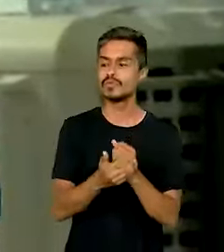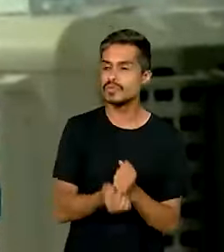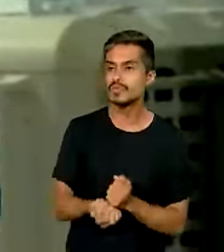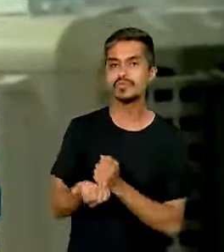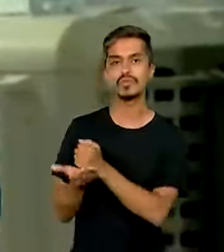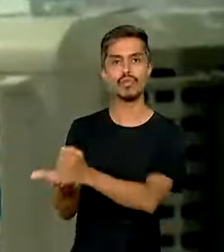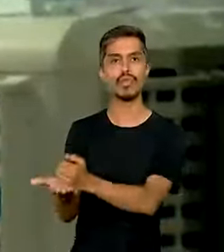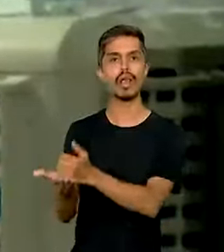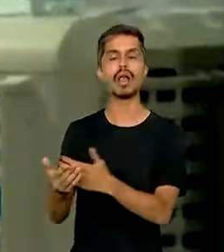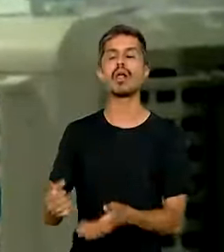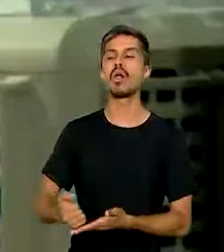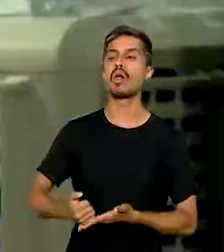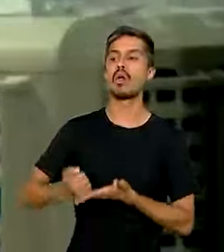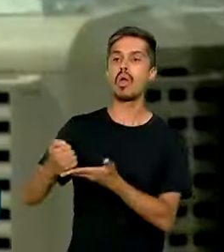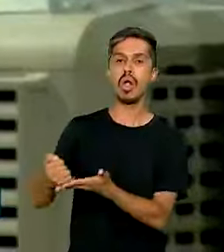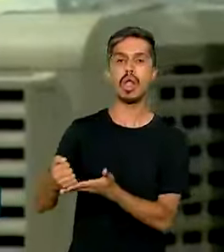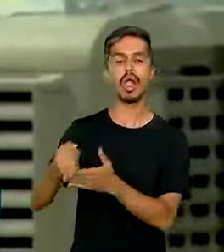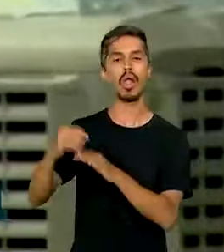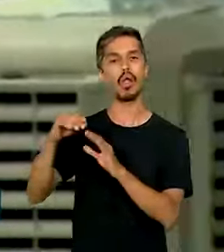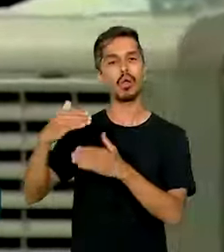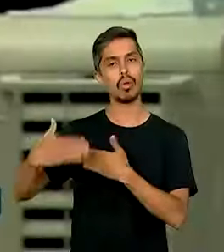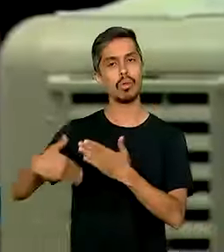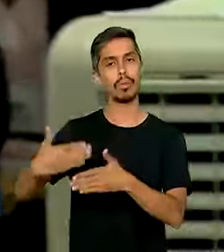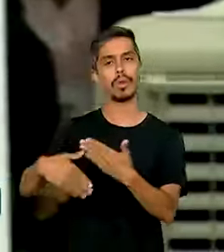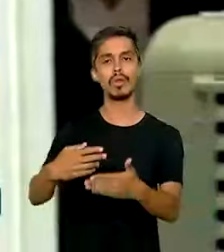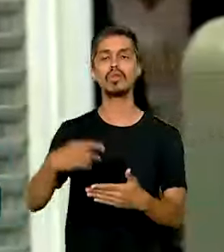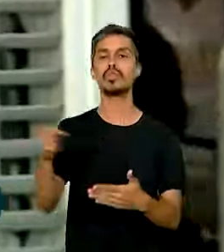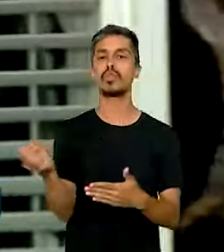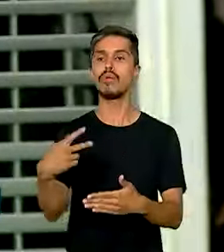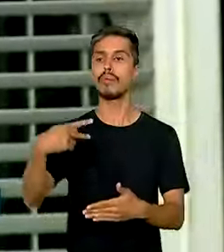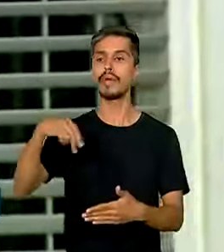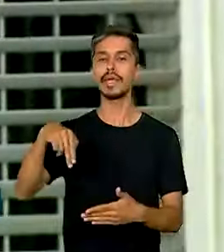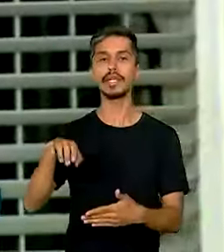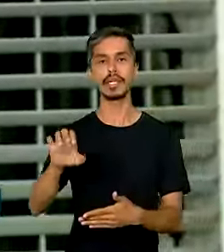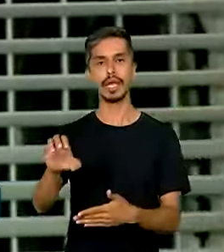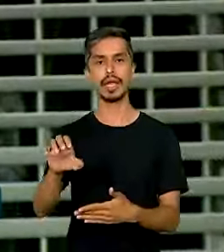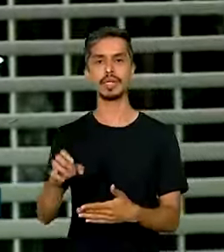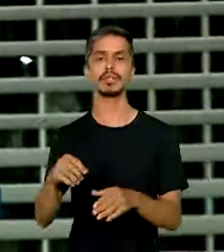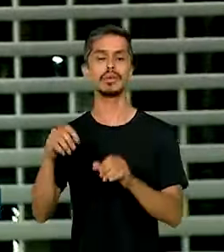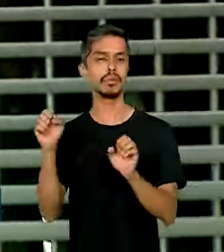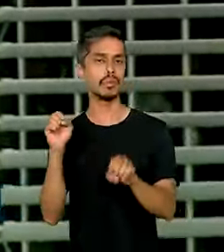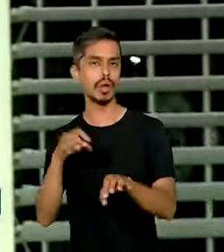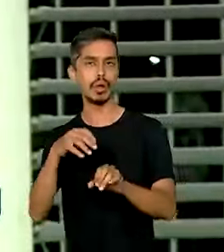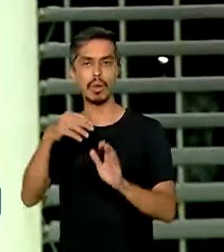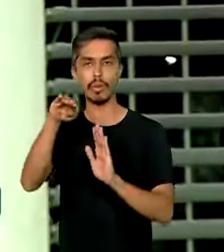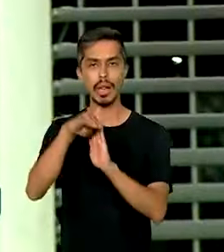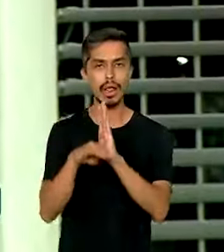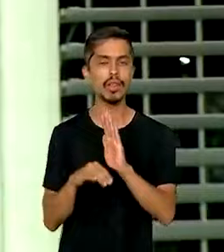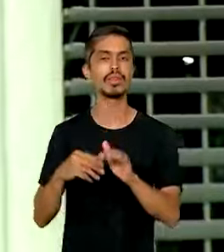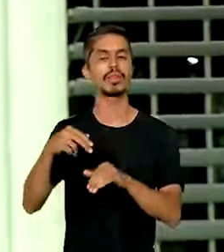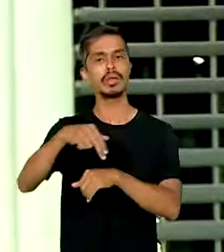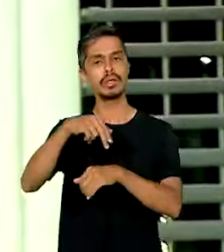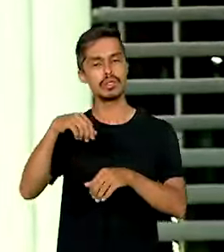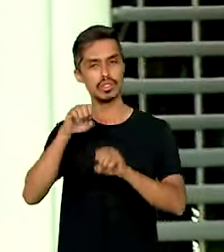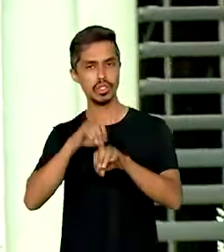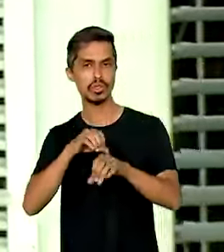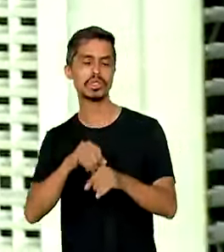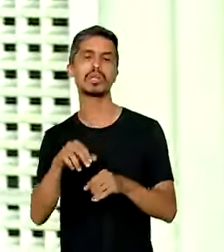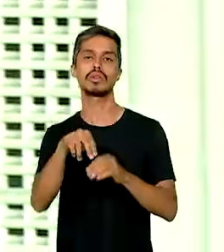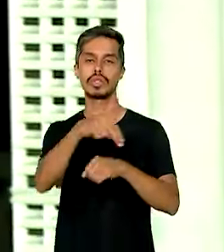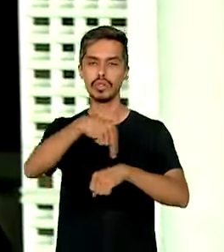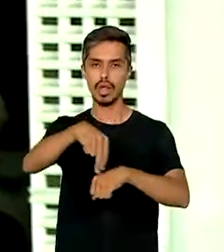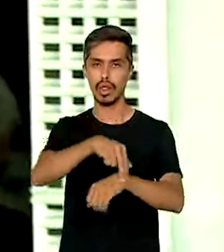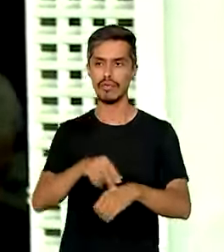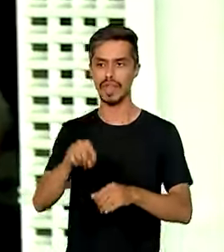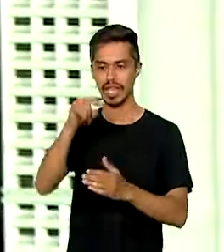vai orientar a construção do novo Plano Nacional de Educação do nosso país. Será esse